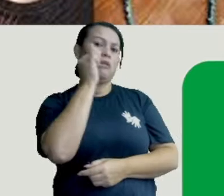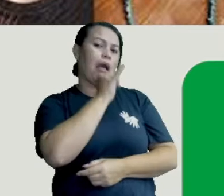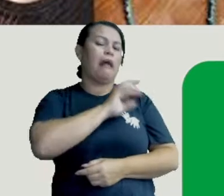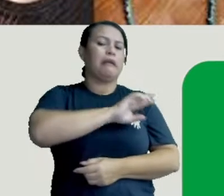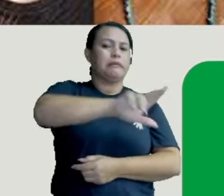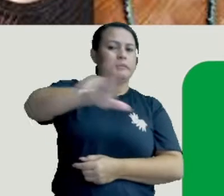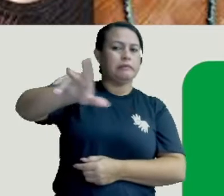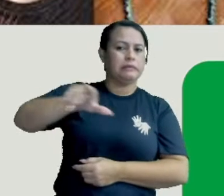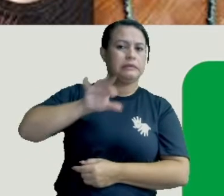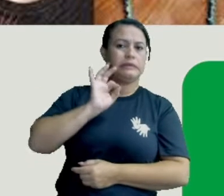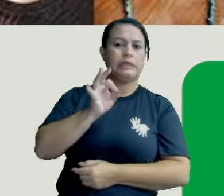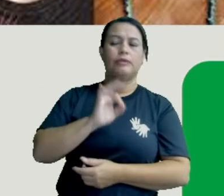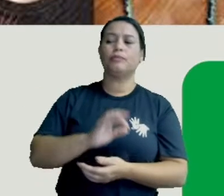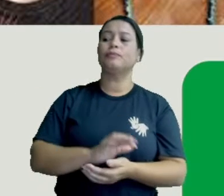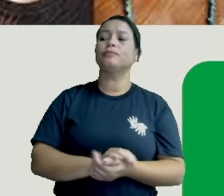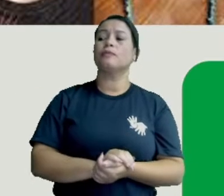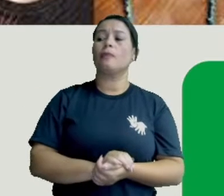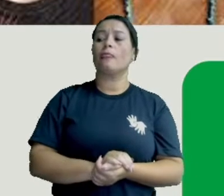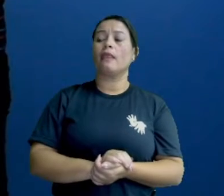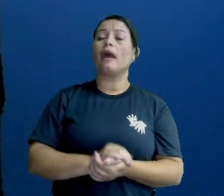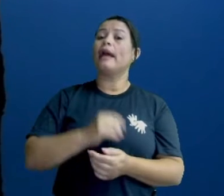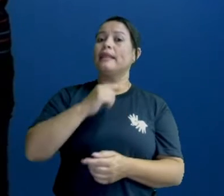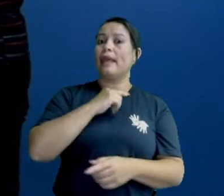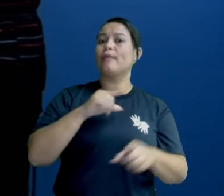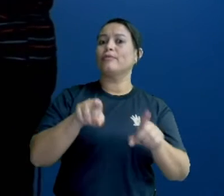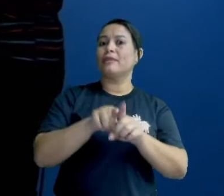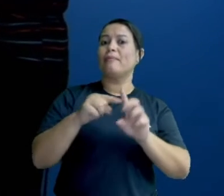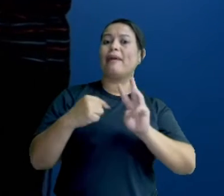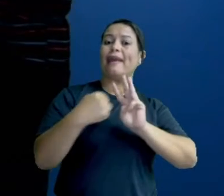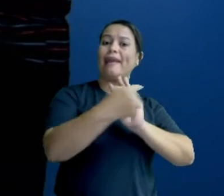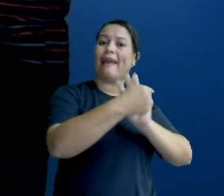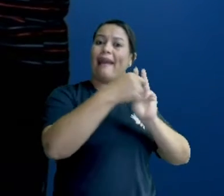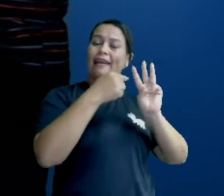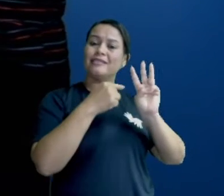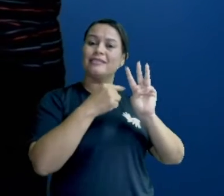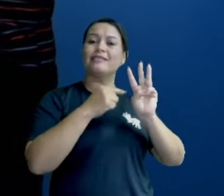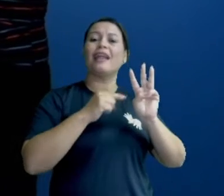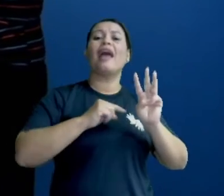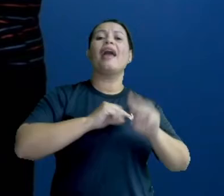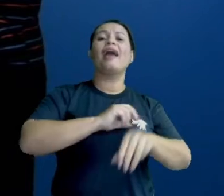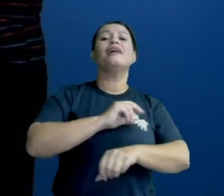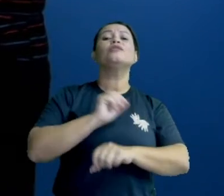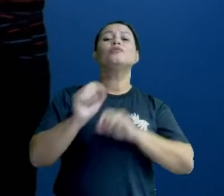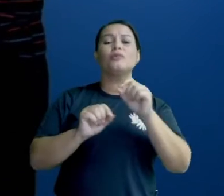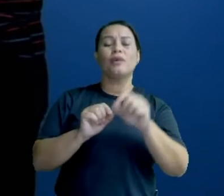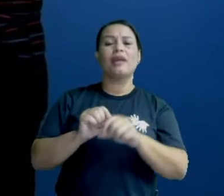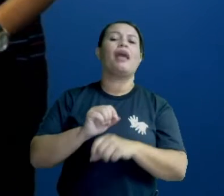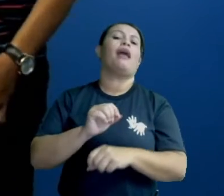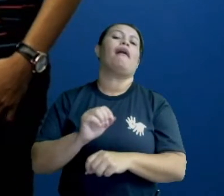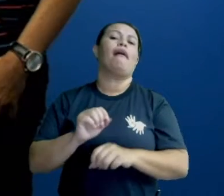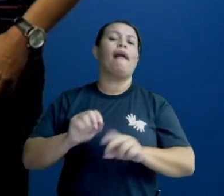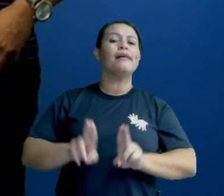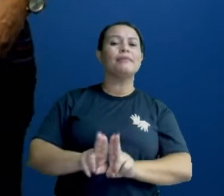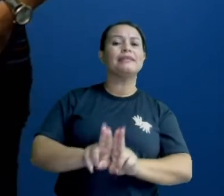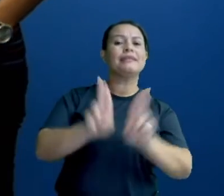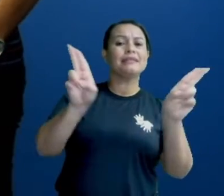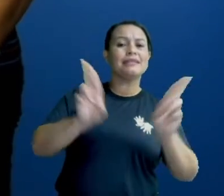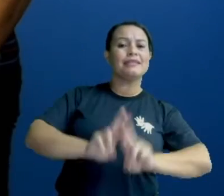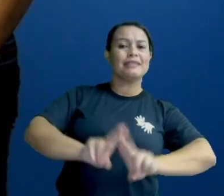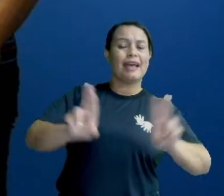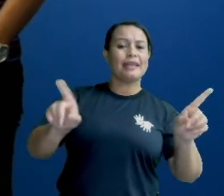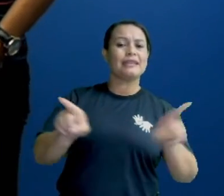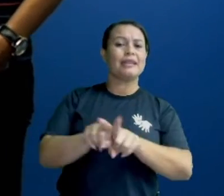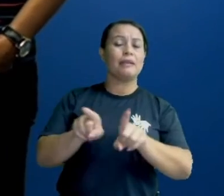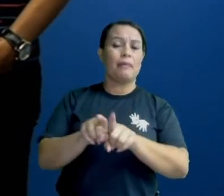por aí, tá? Então a gente retrata aqui as três matrizes étnicas principais que deram origem à nossa população, mas a gente não